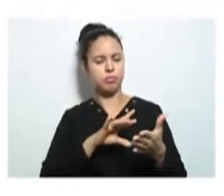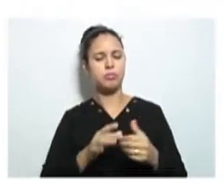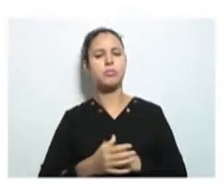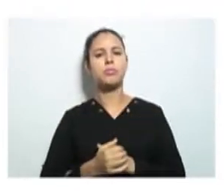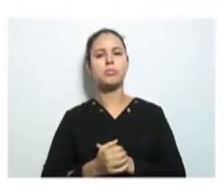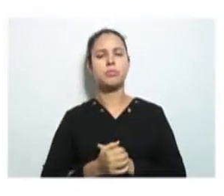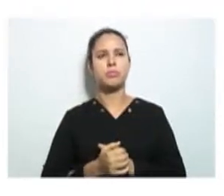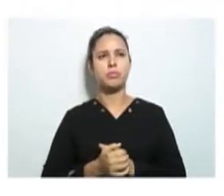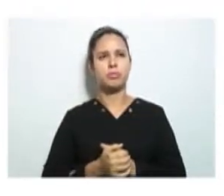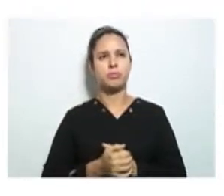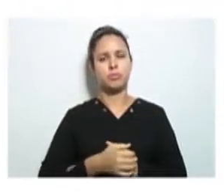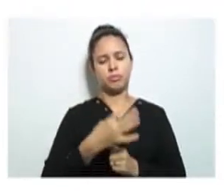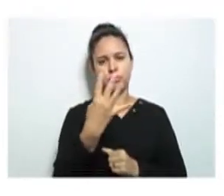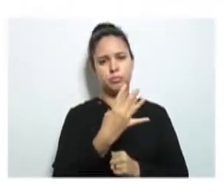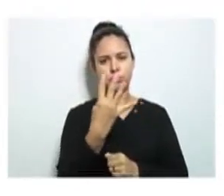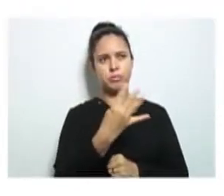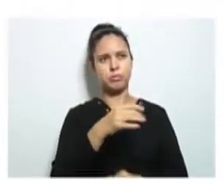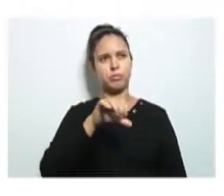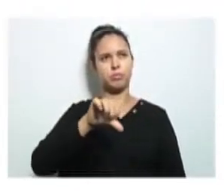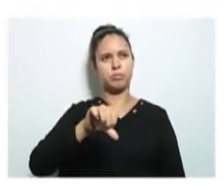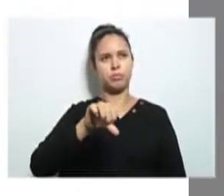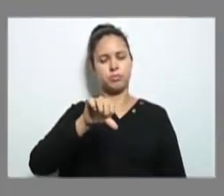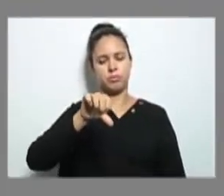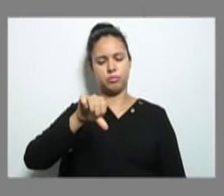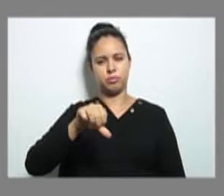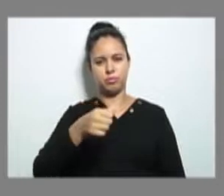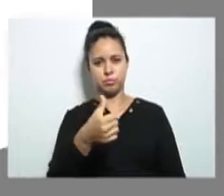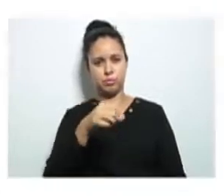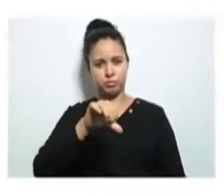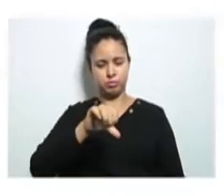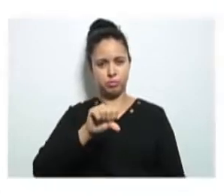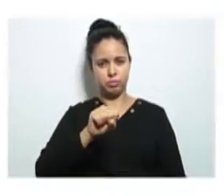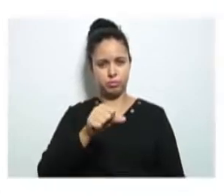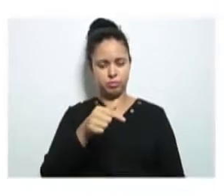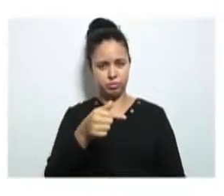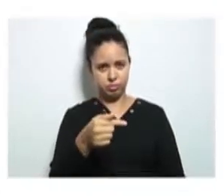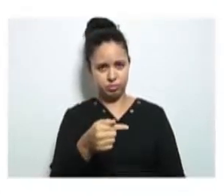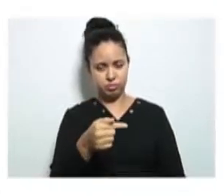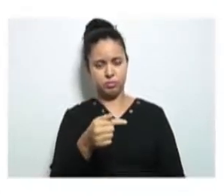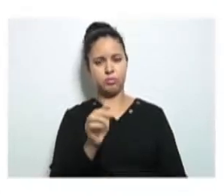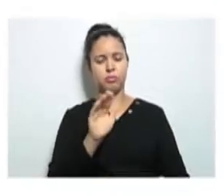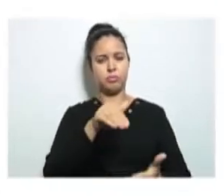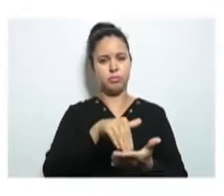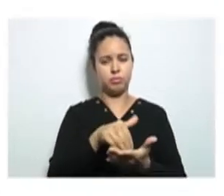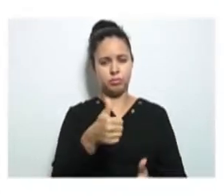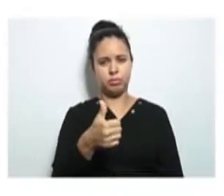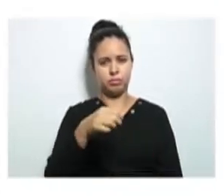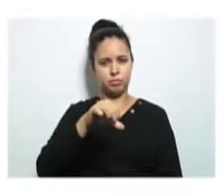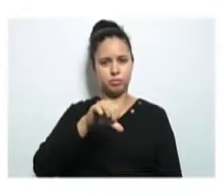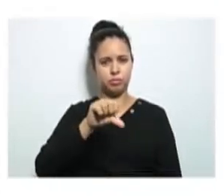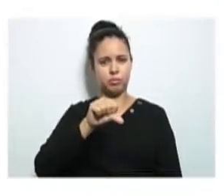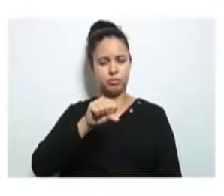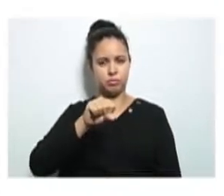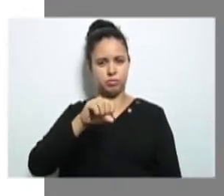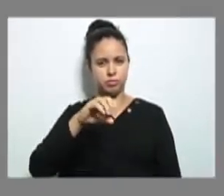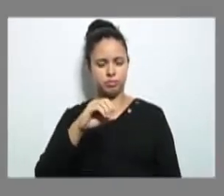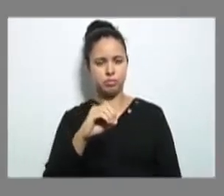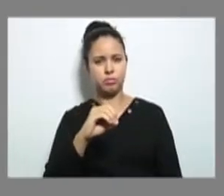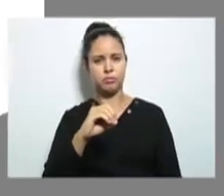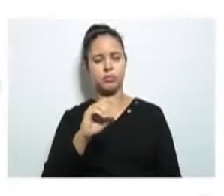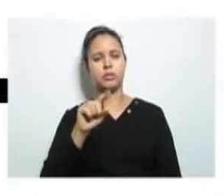de 1987 a 1990. Nesta época surgiram os computadores pessoais e as estações de